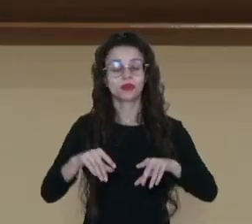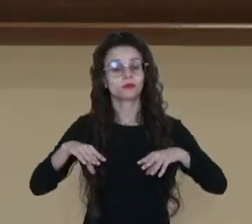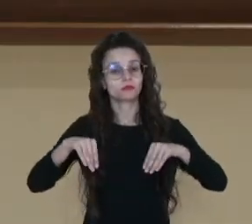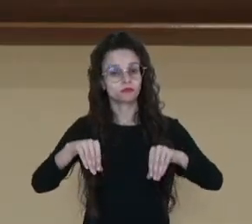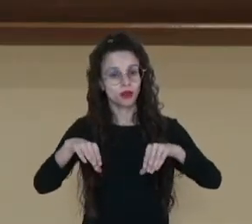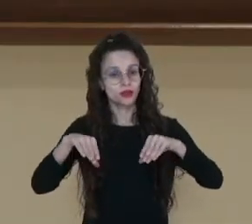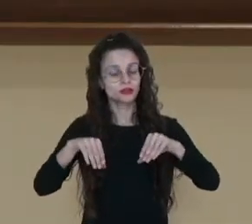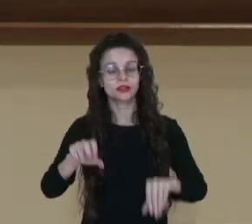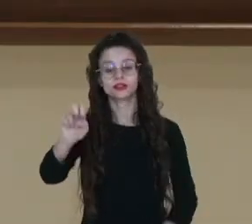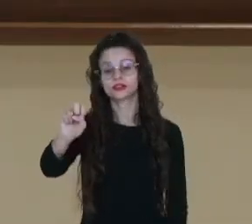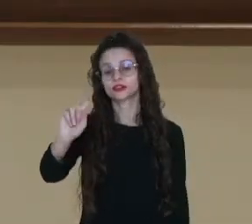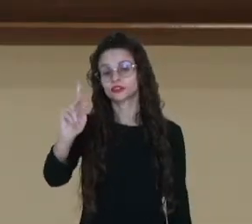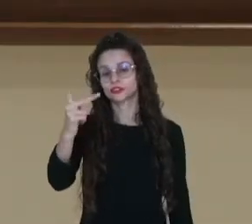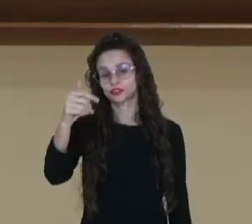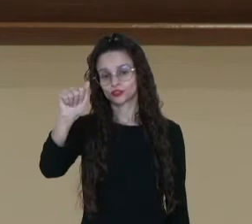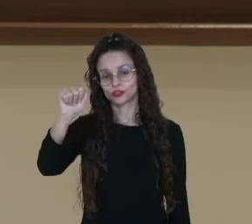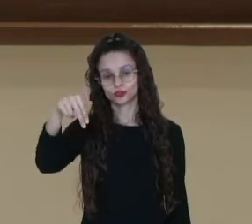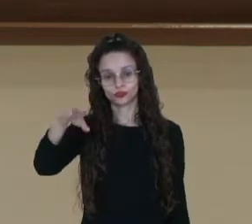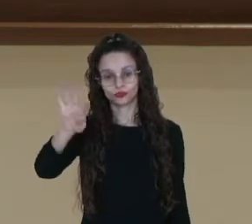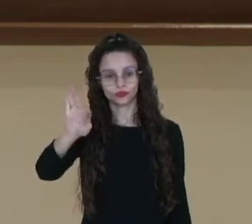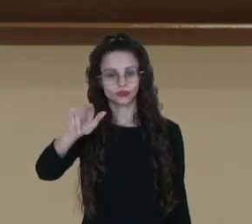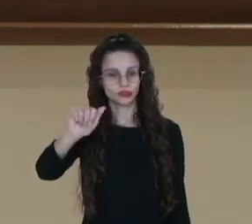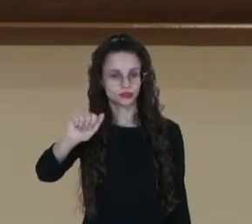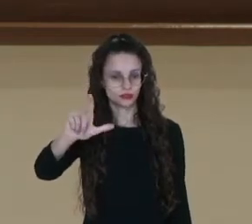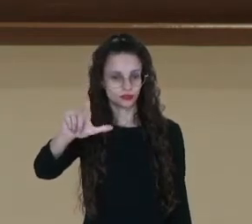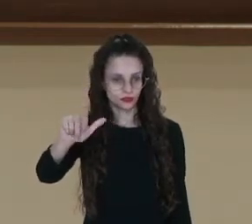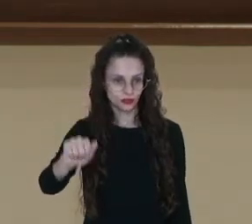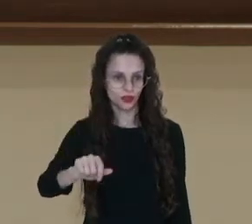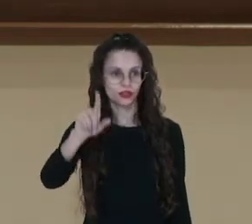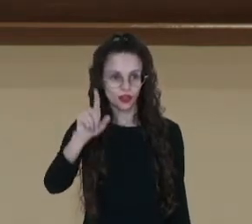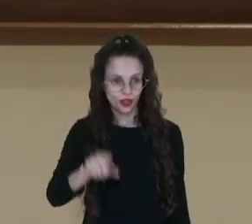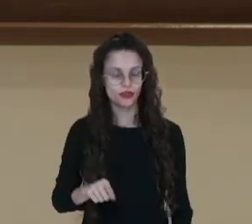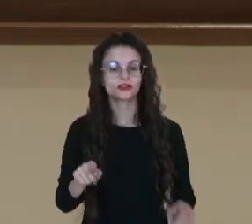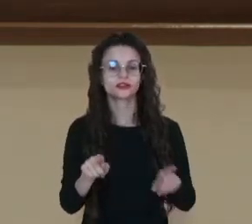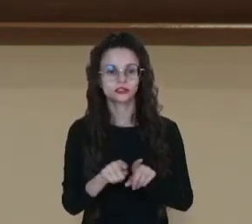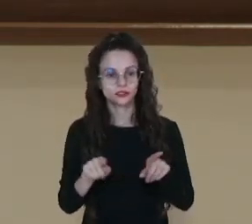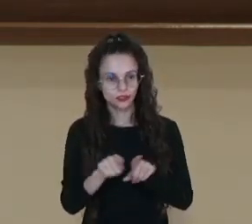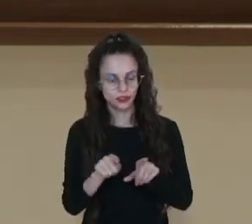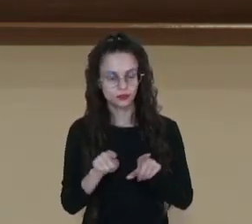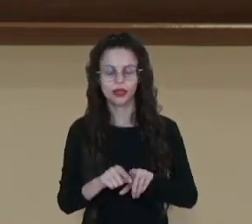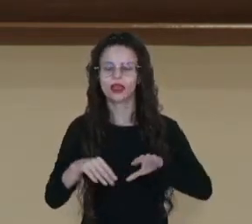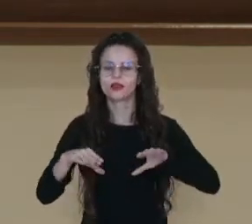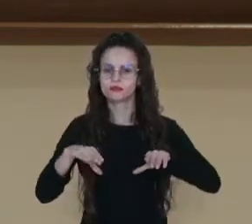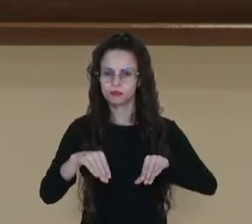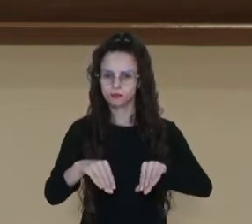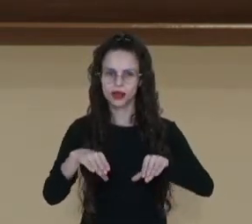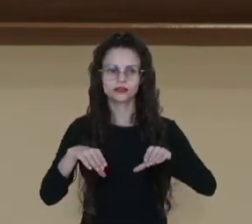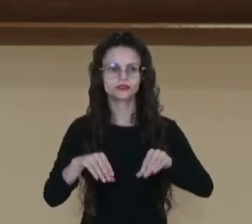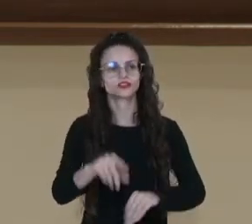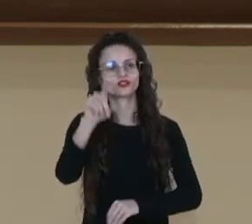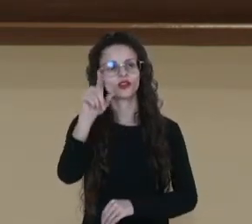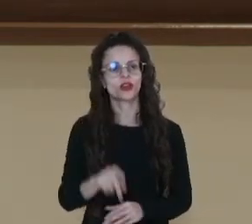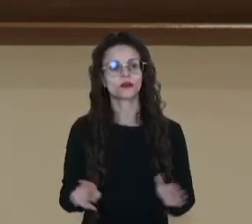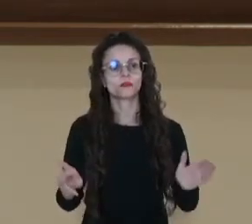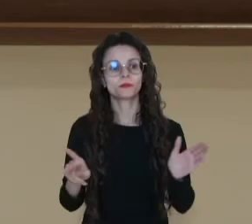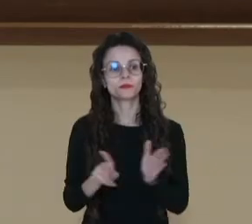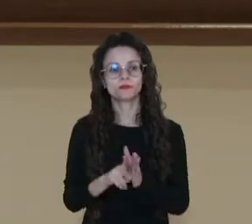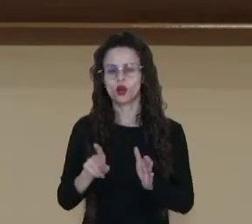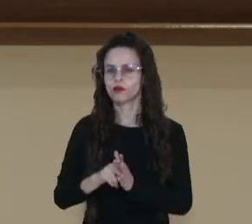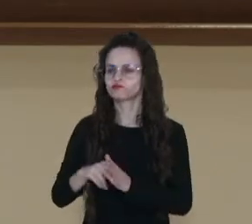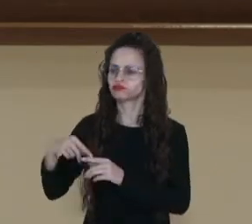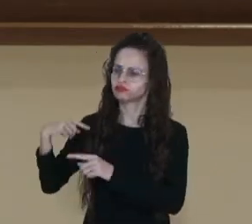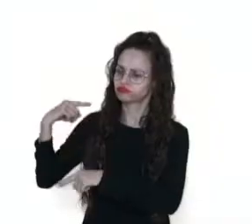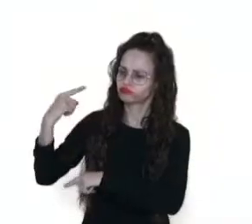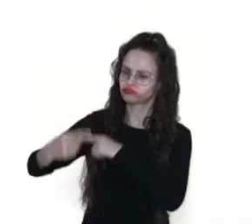a chantala. Também é um método de massagem, que é uma massagem